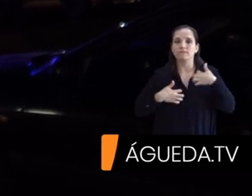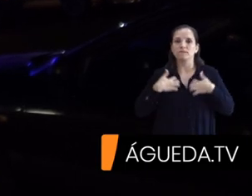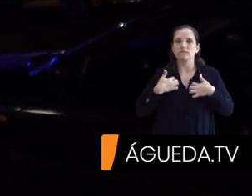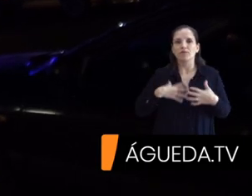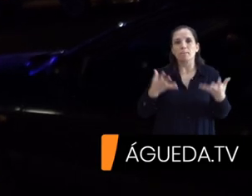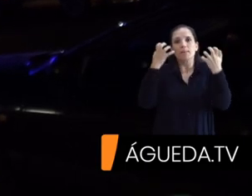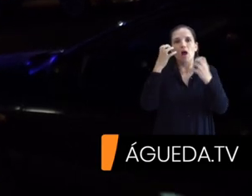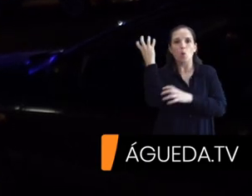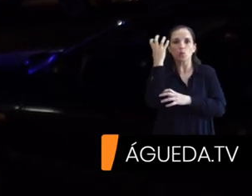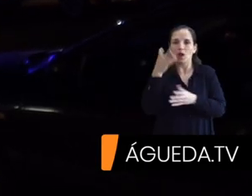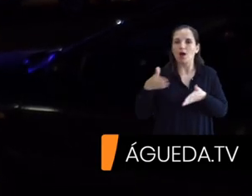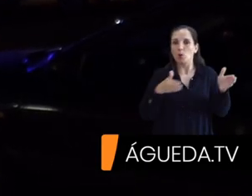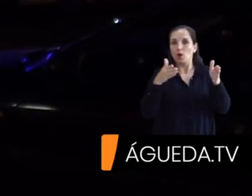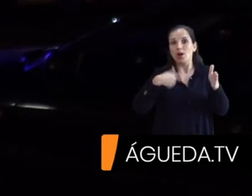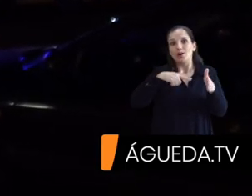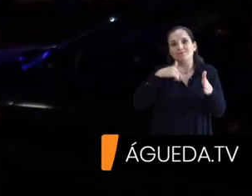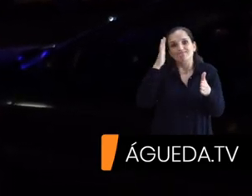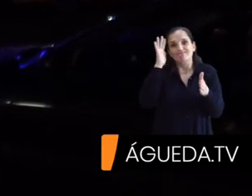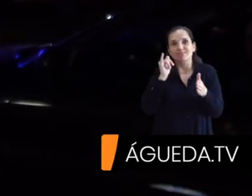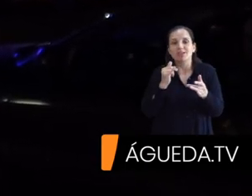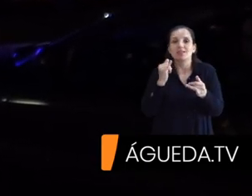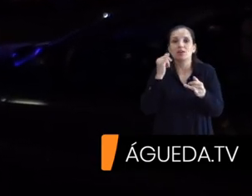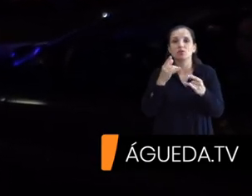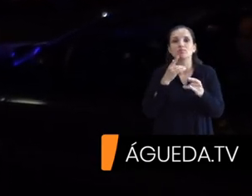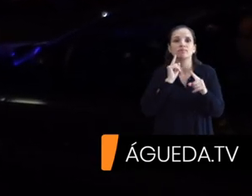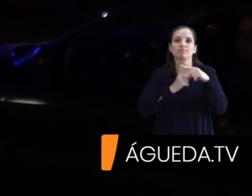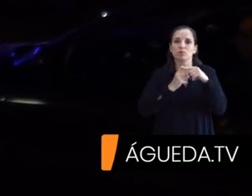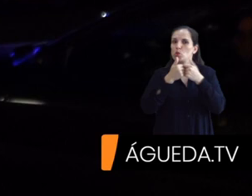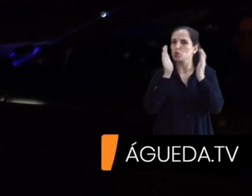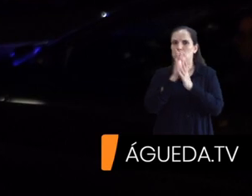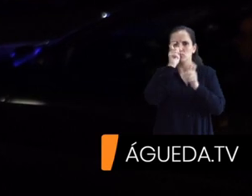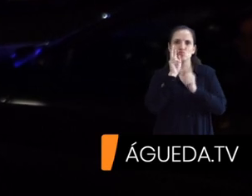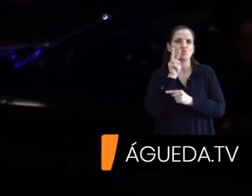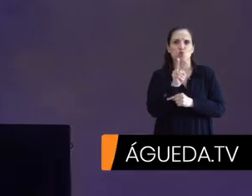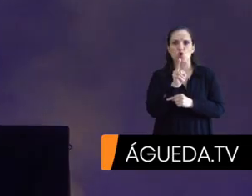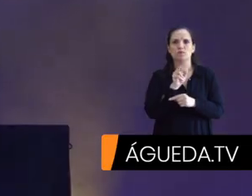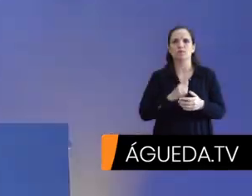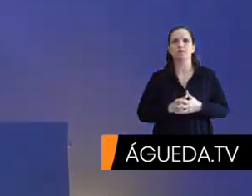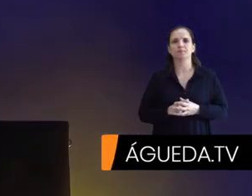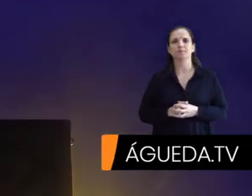ansioso por ter cultura na rua. Portanto, foi a forma que encontramos e está a ser um sucesso que toda a gente viu.